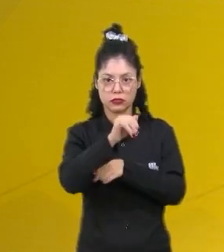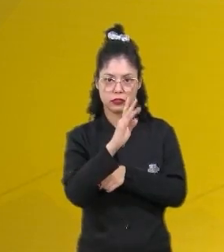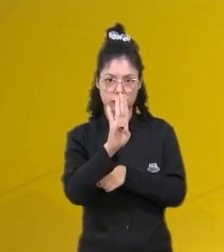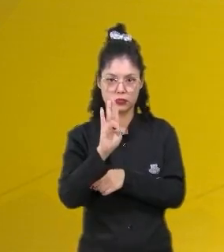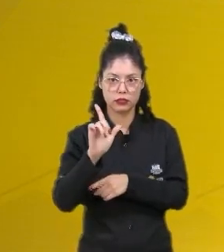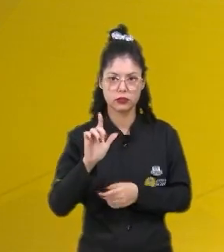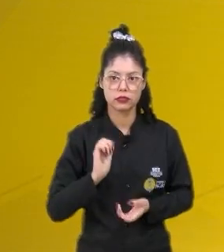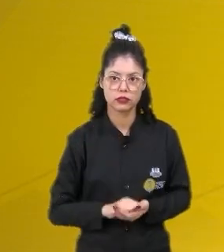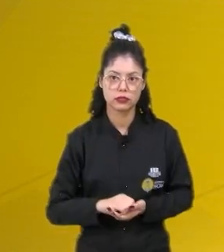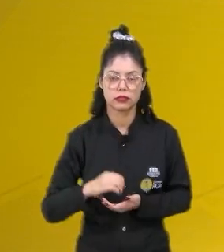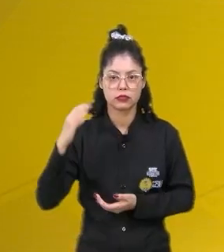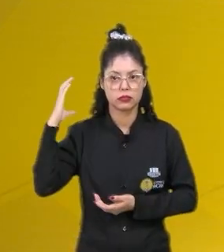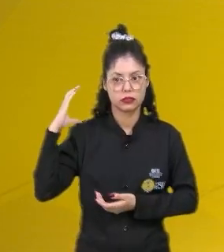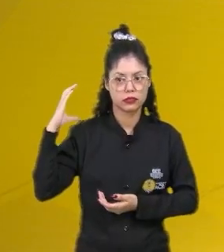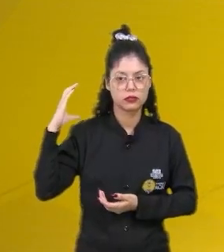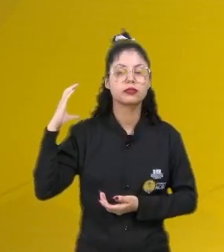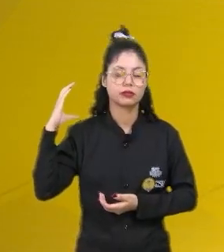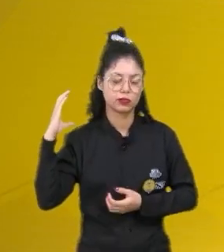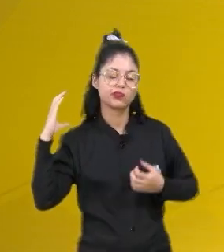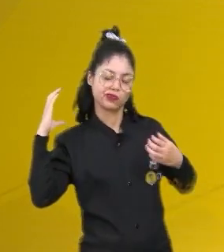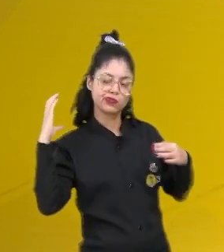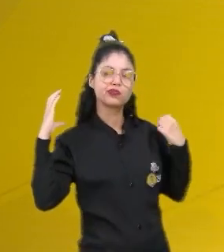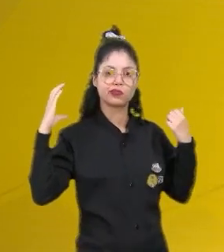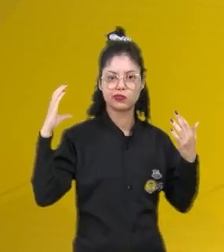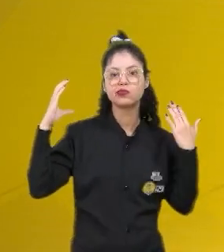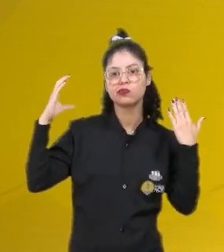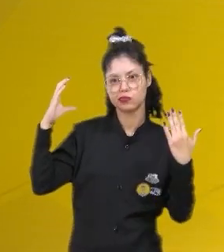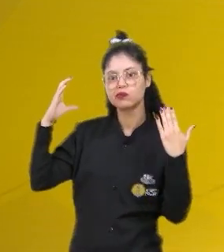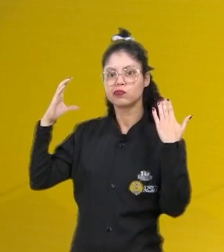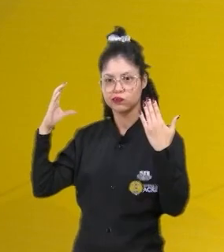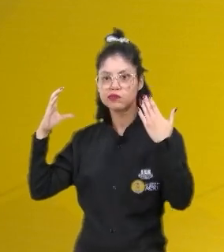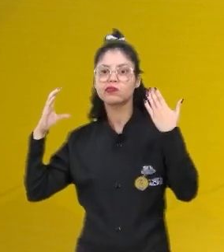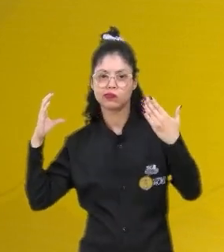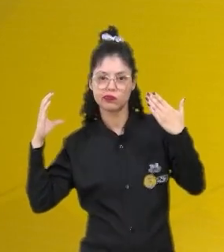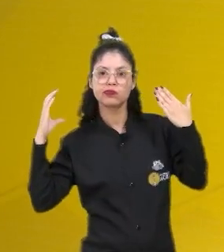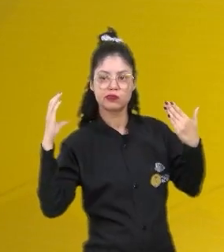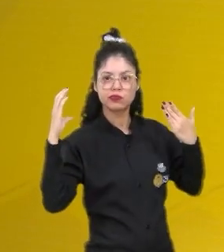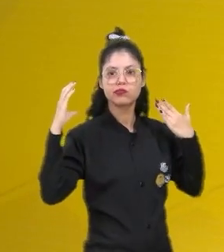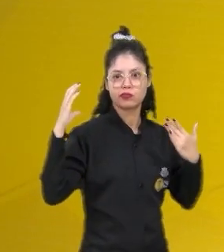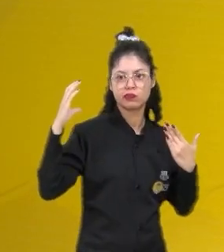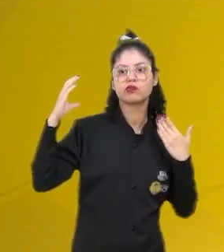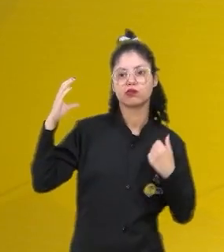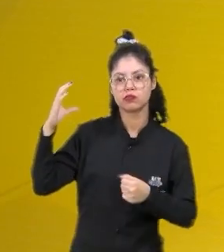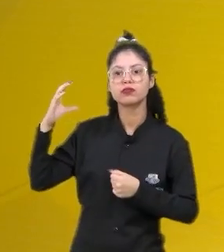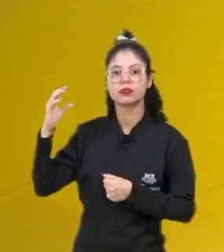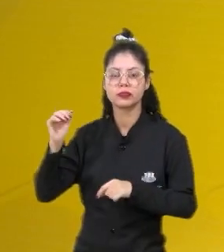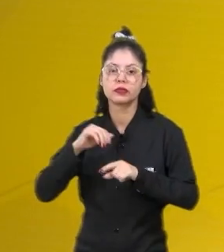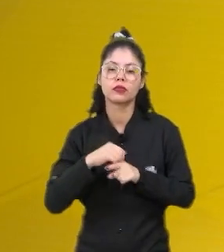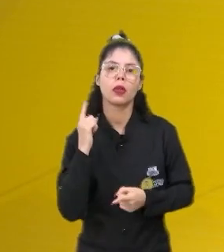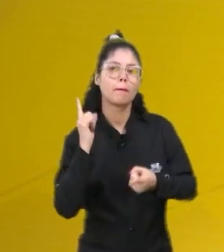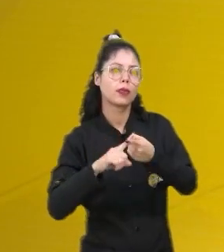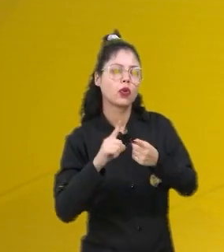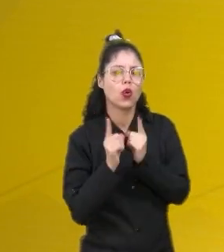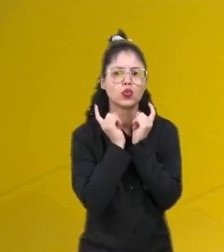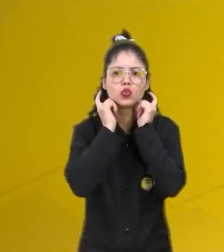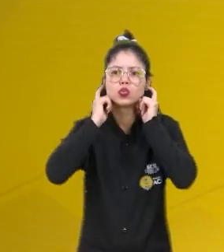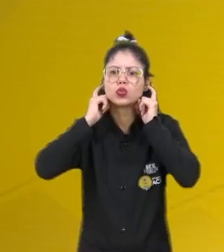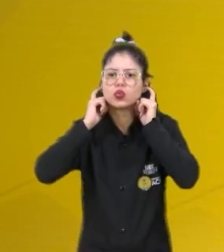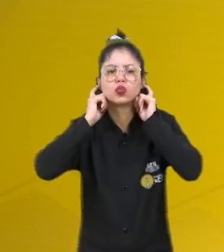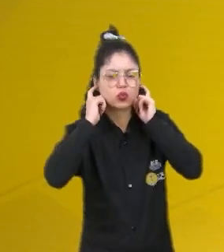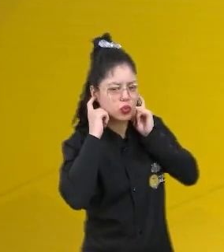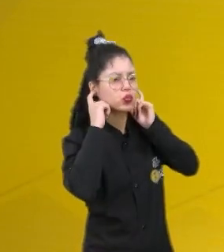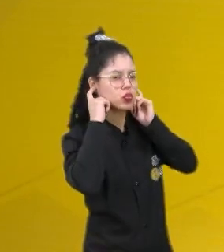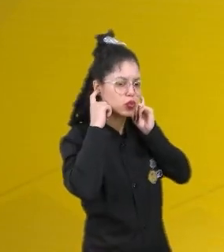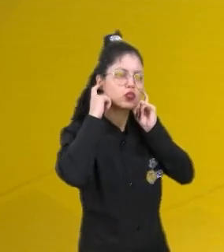né, coloca lá no ouvido, o que vai acontecer? O som ele se propaga naquela direção. Por que o fone de ouvido ele está